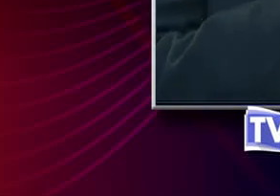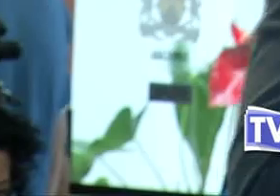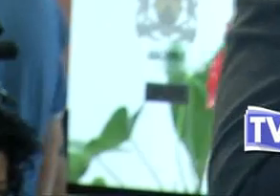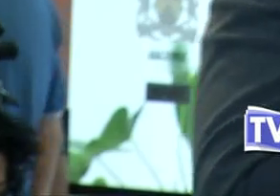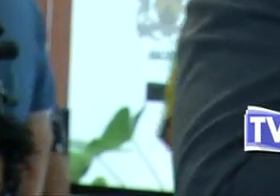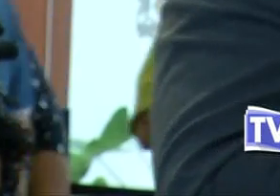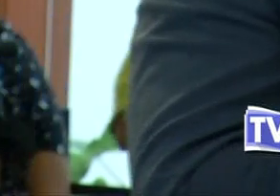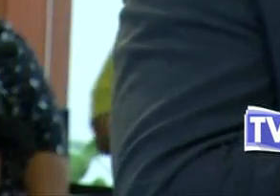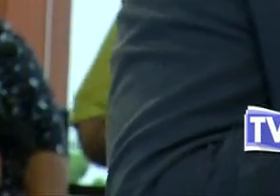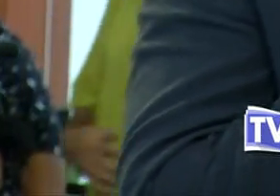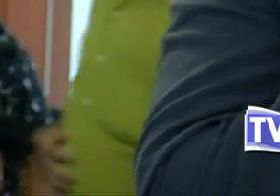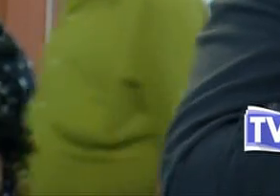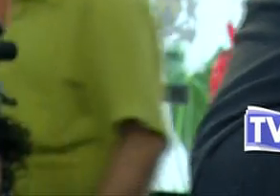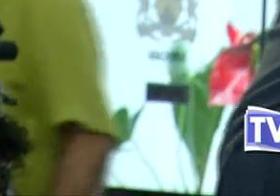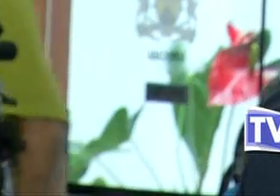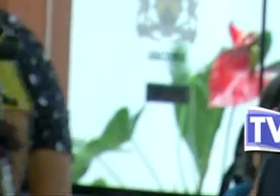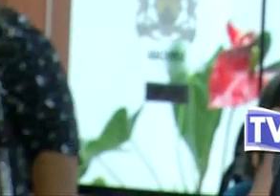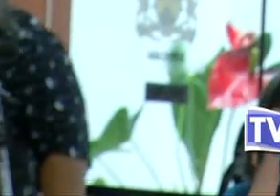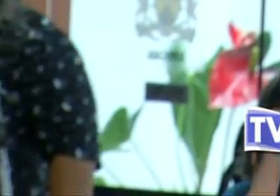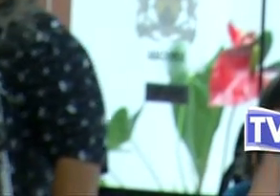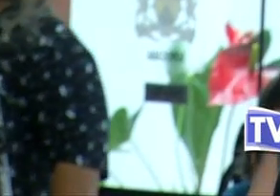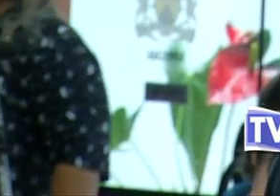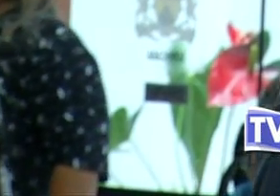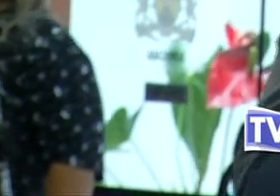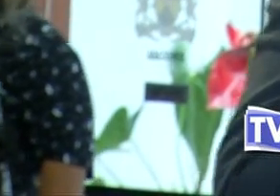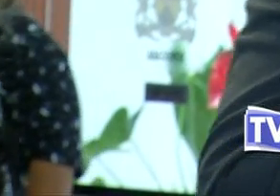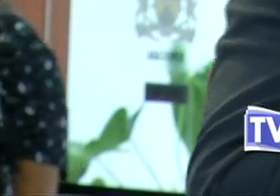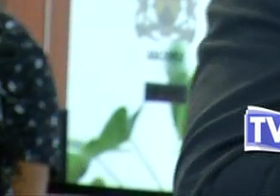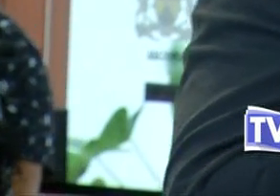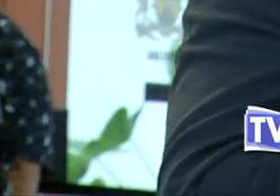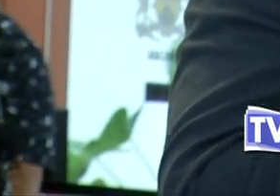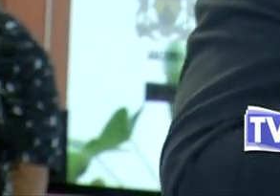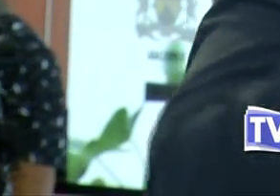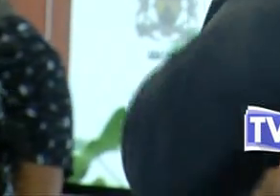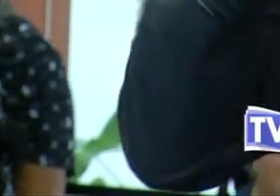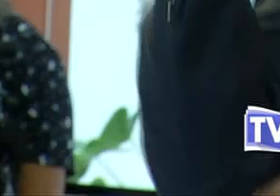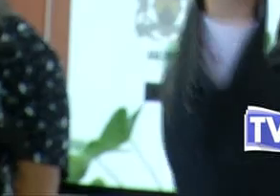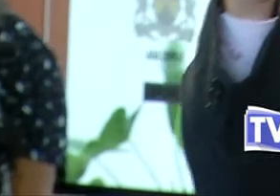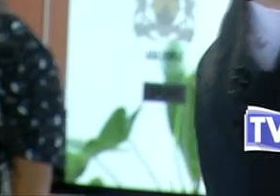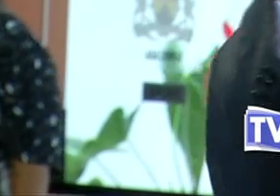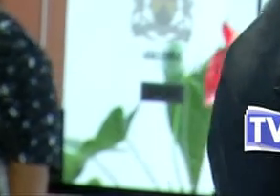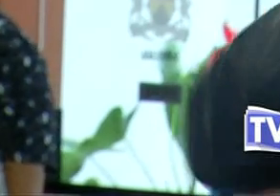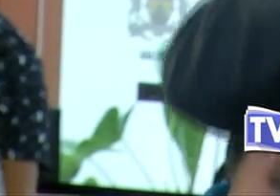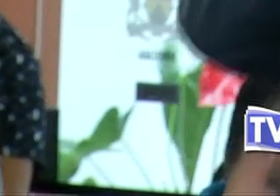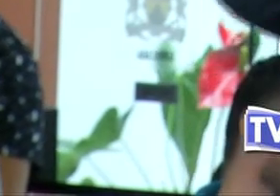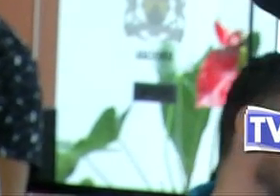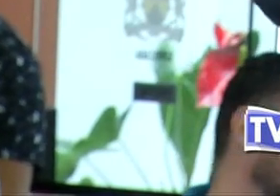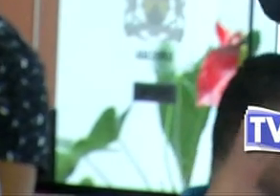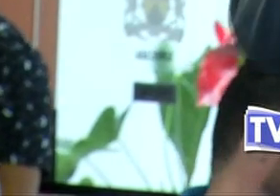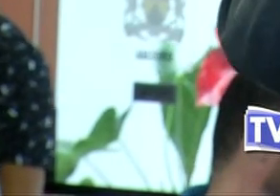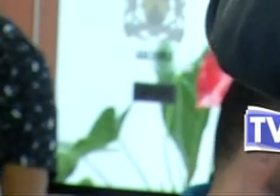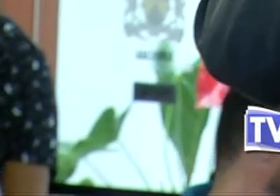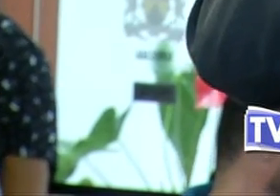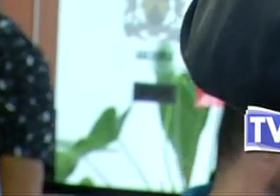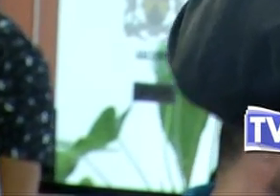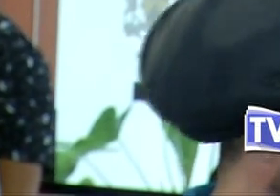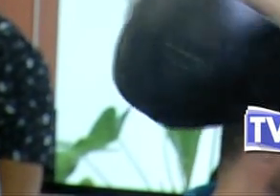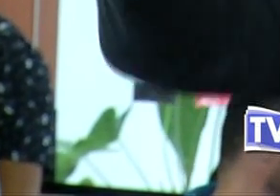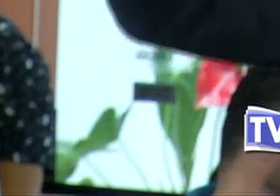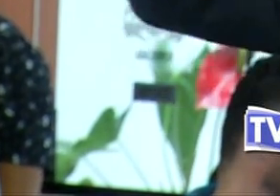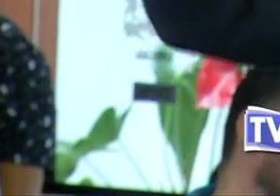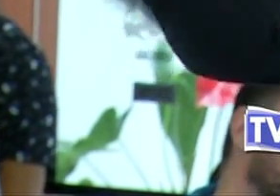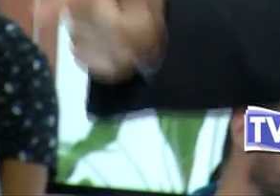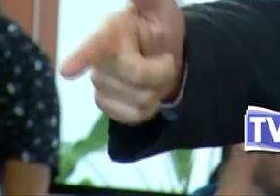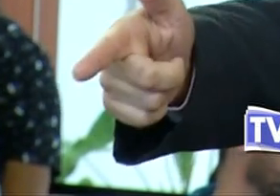de madrugada. Aí o pai chega lá para levar a criancinha na creche, tem que voltar para casa, porque estragou toda a alimentação, não